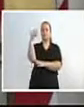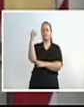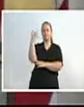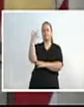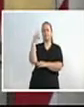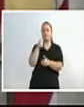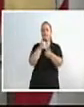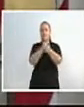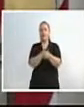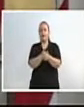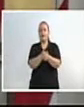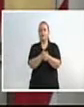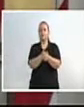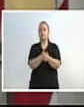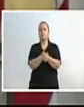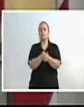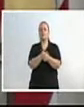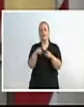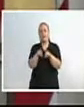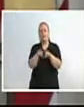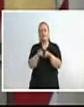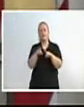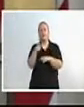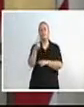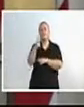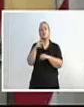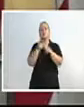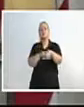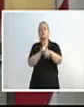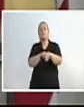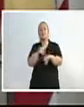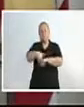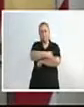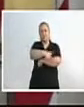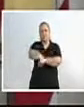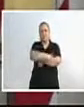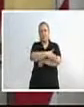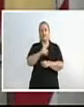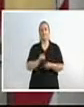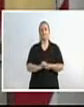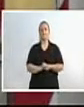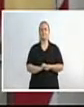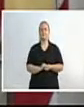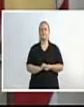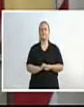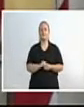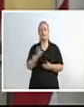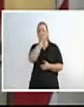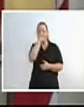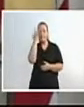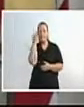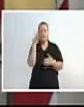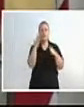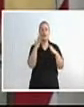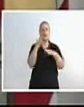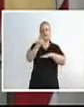à rua São Bernardo, com a rua 2 de setembro, para dar segurança aos usuários da rua São Bernardo, aos alunos